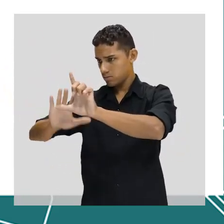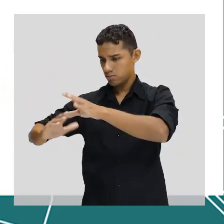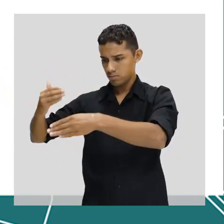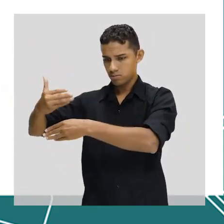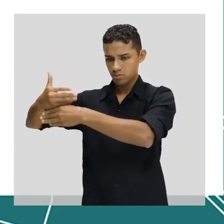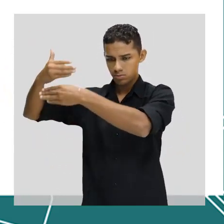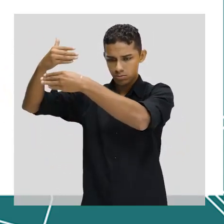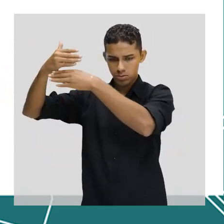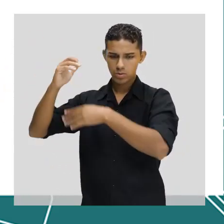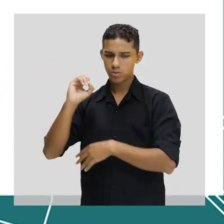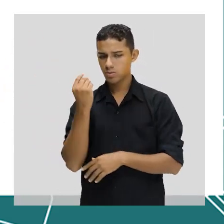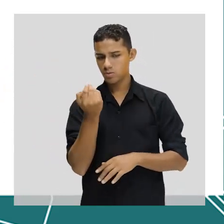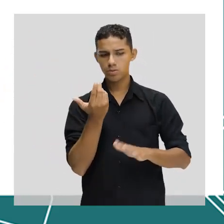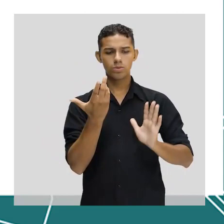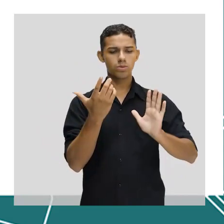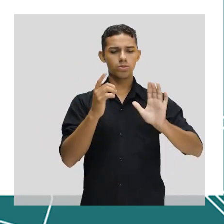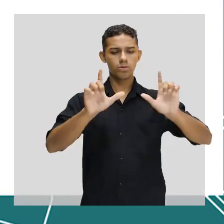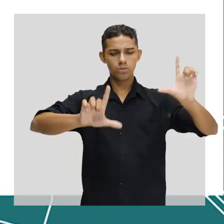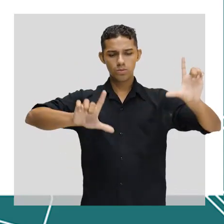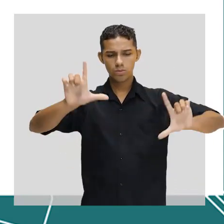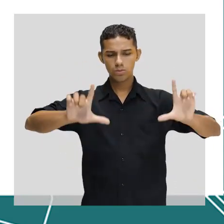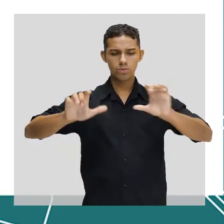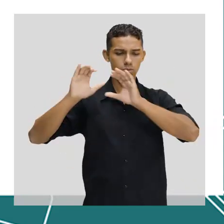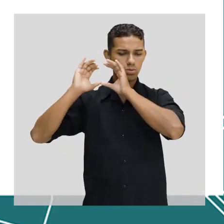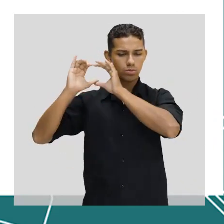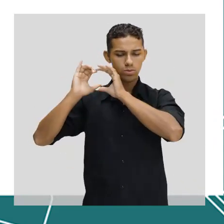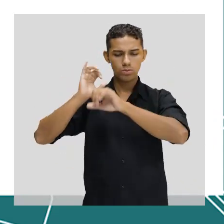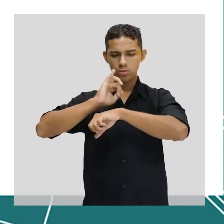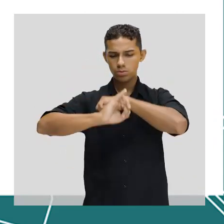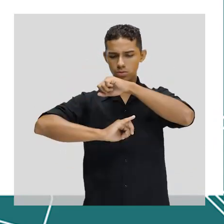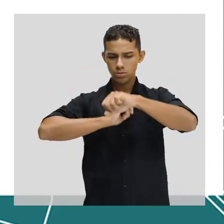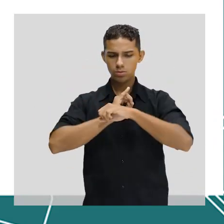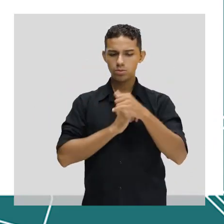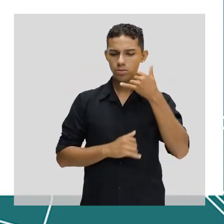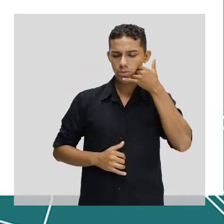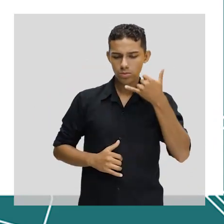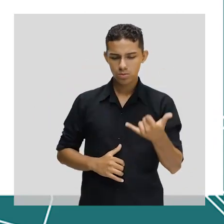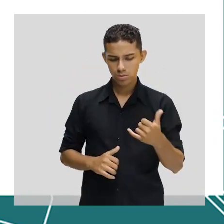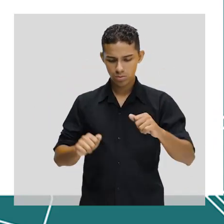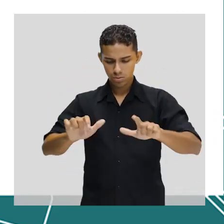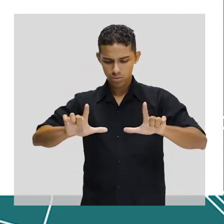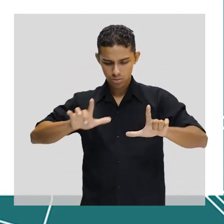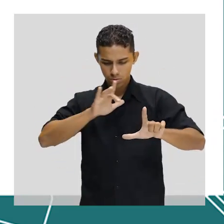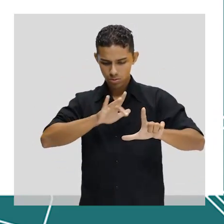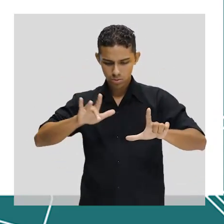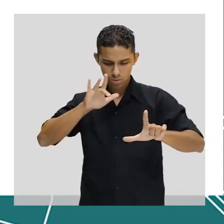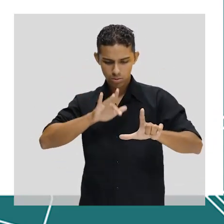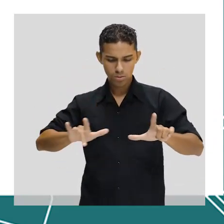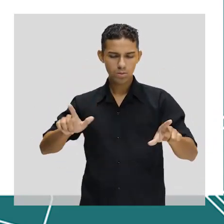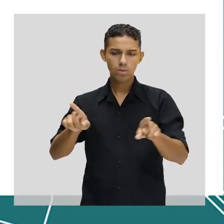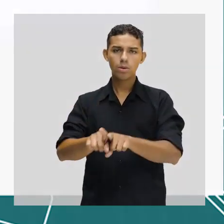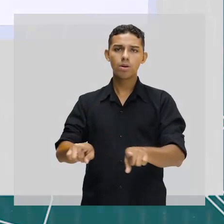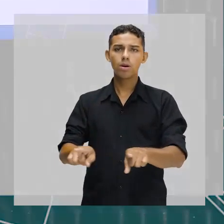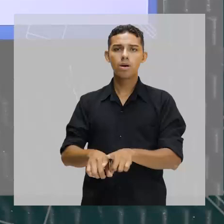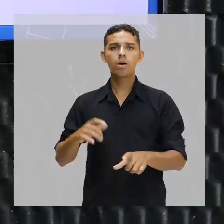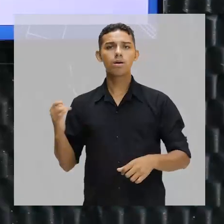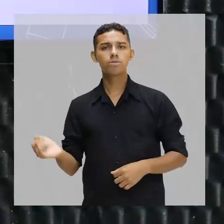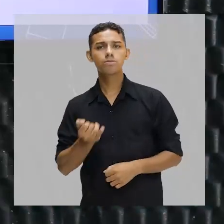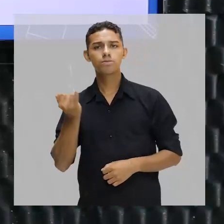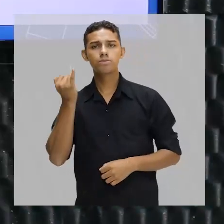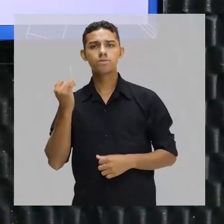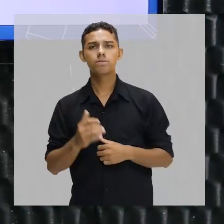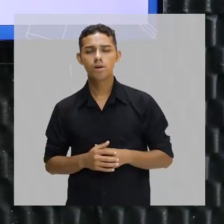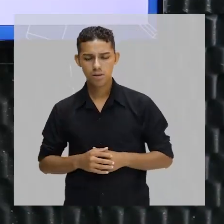ou se ele está na TV, na internet, no rádio. Então, o suporte ele é muito importante. Por exemplo, vocês pegam um